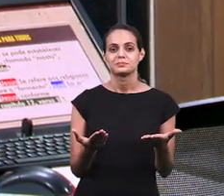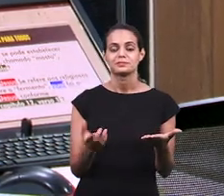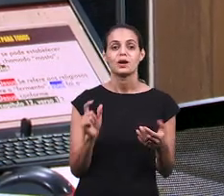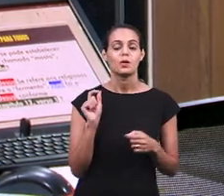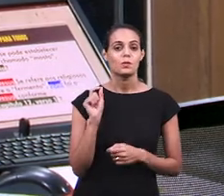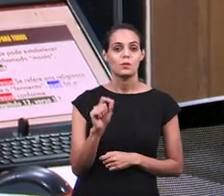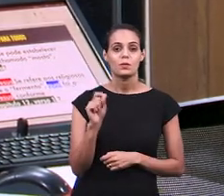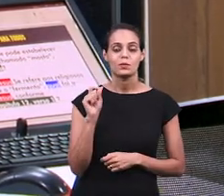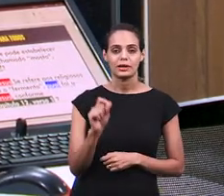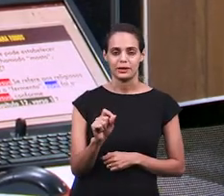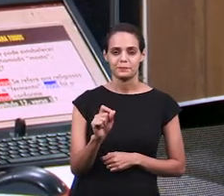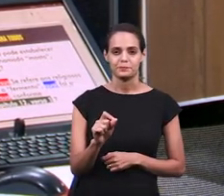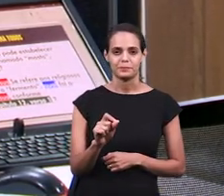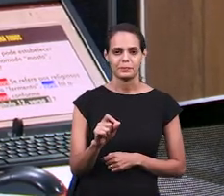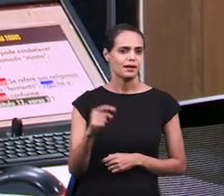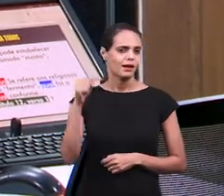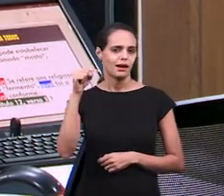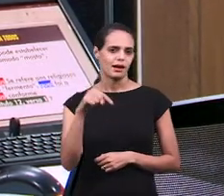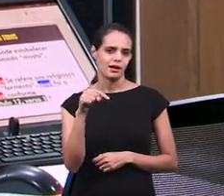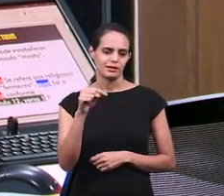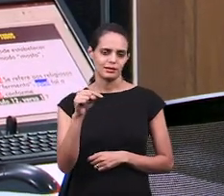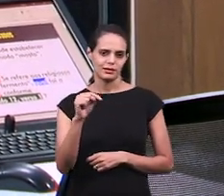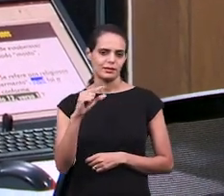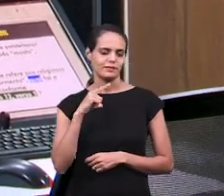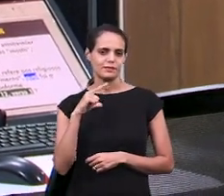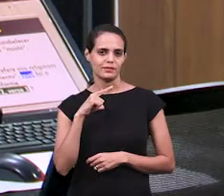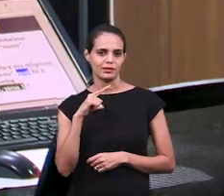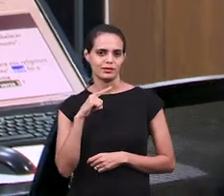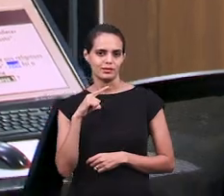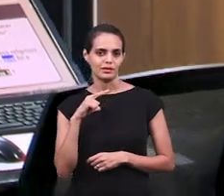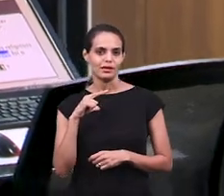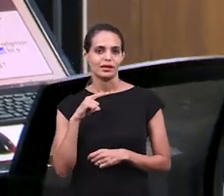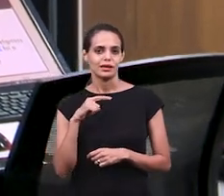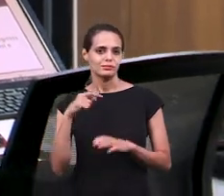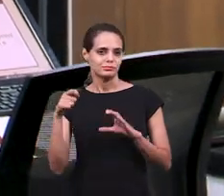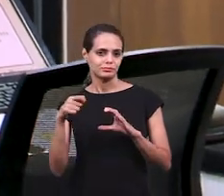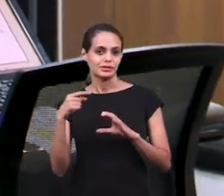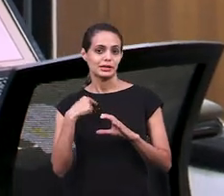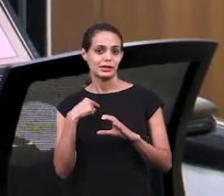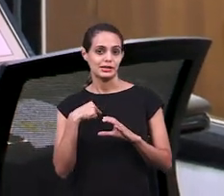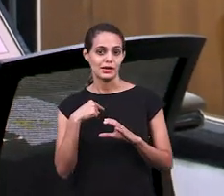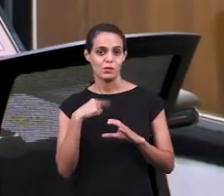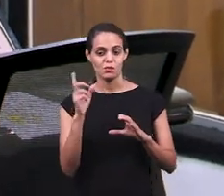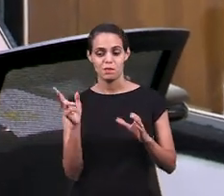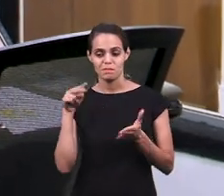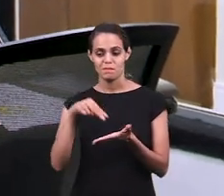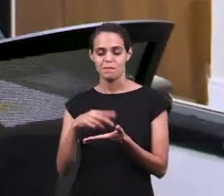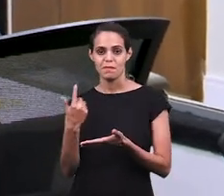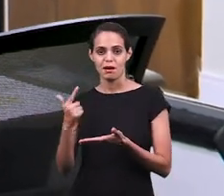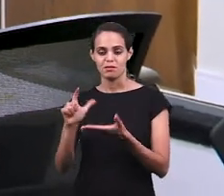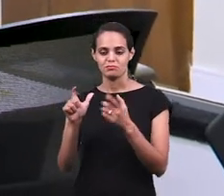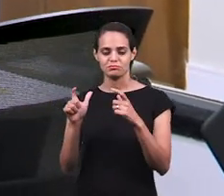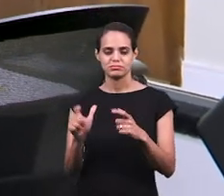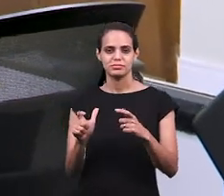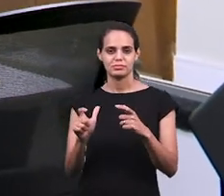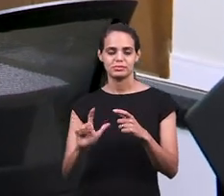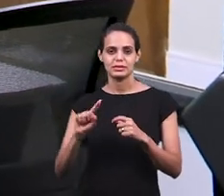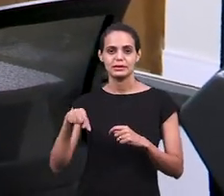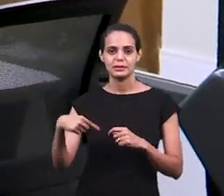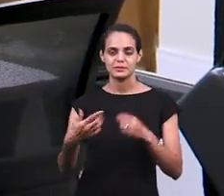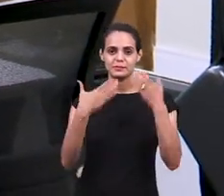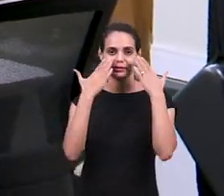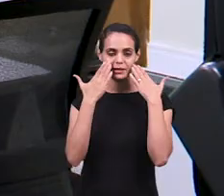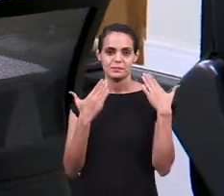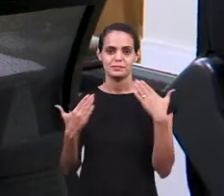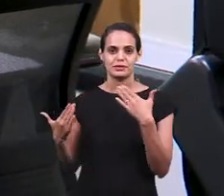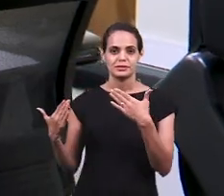local do Centro de Controle da nossa Central de Comunicações e vou me dirigir para o estúdio, onde de lá nós estaremos